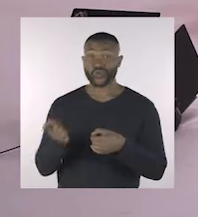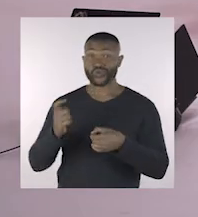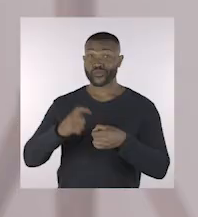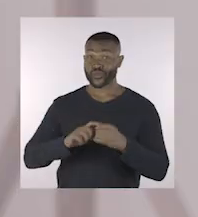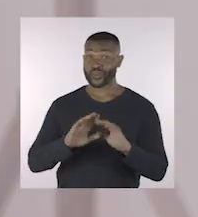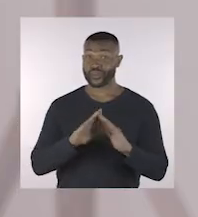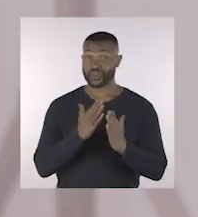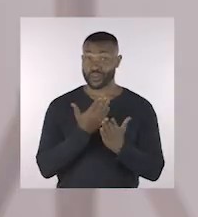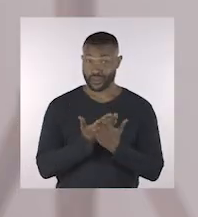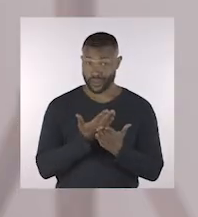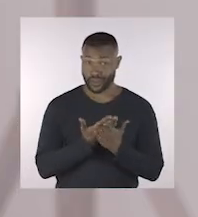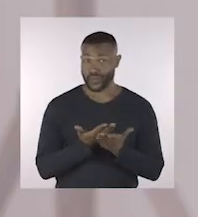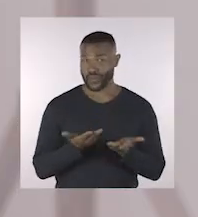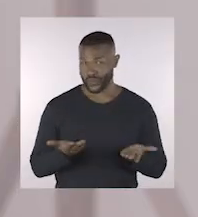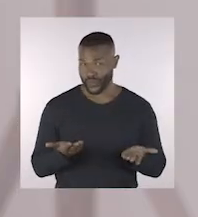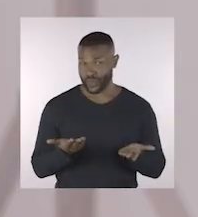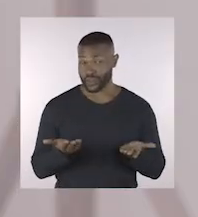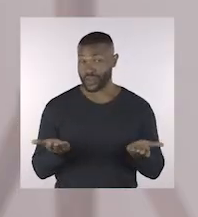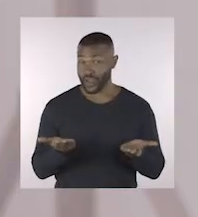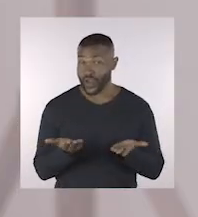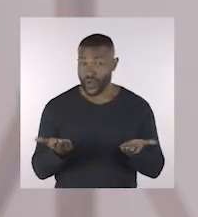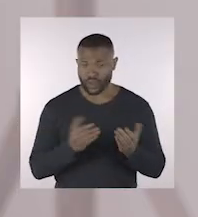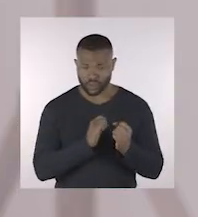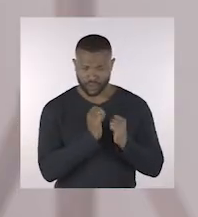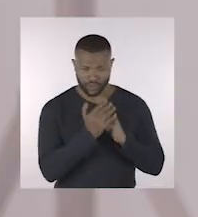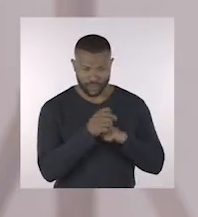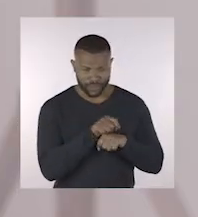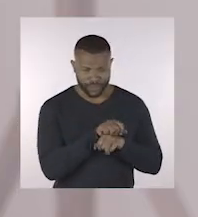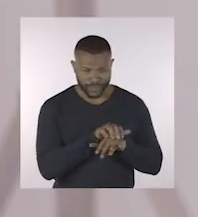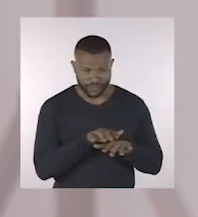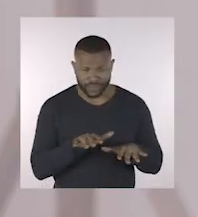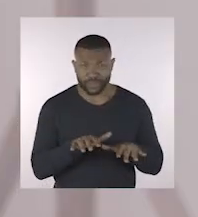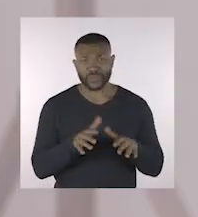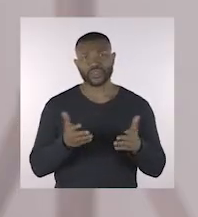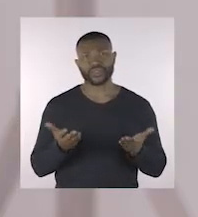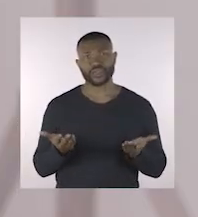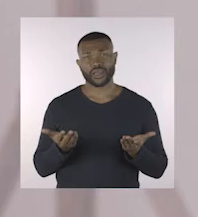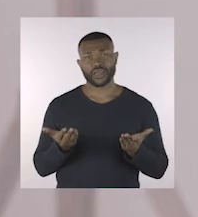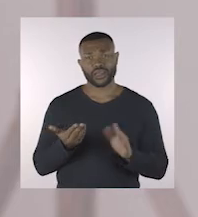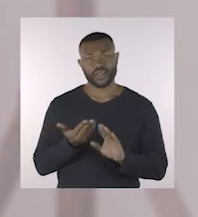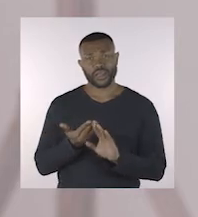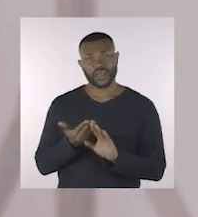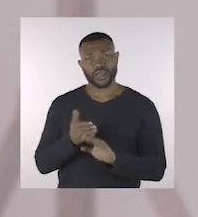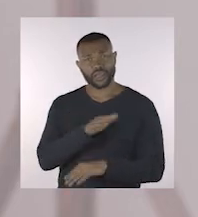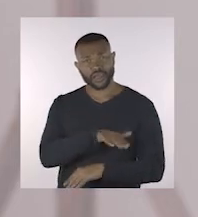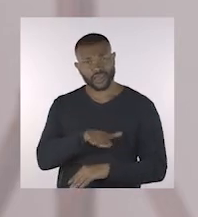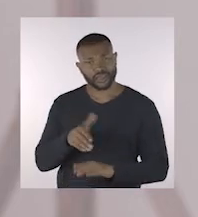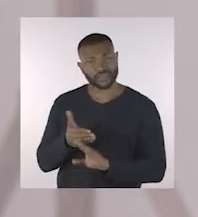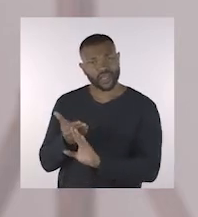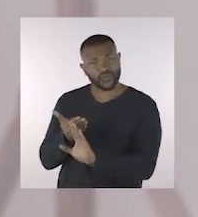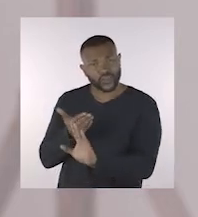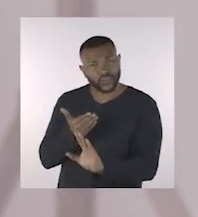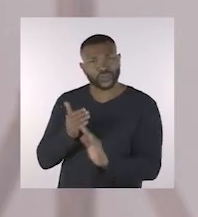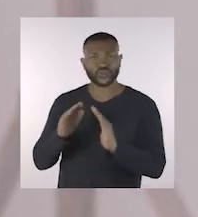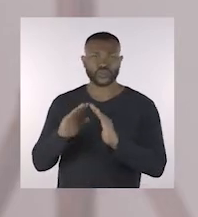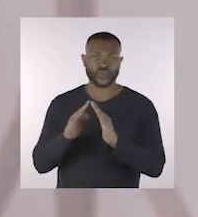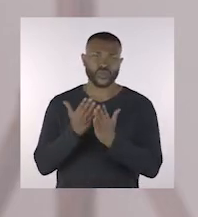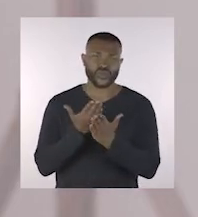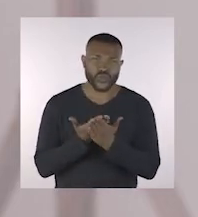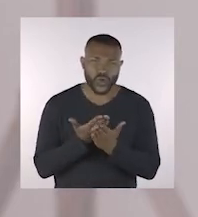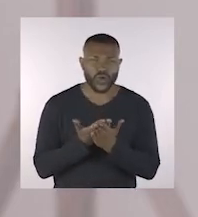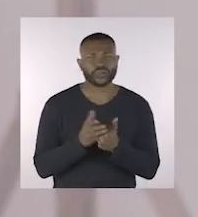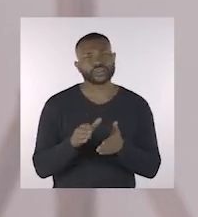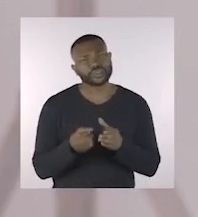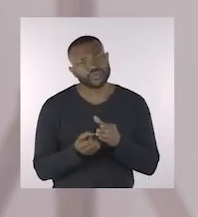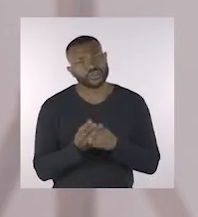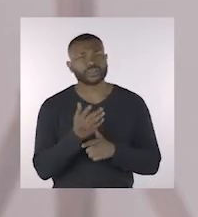disso né quer dizer que a volta às aulas né Nós estamos esse período de pandemia é um foi um afastamento das crianças da